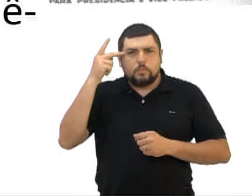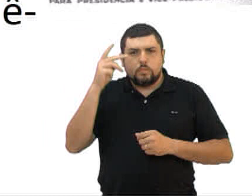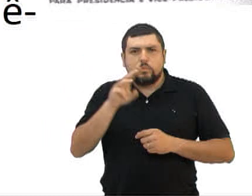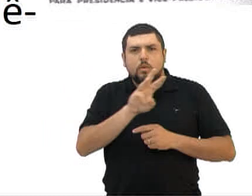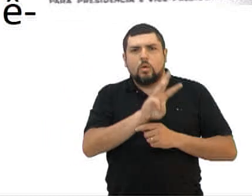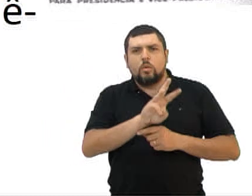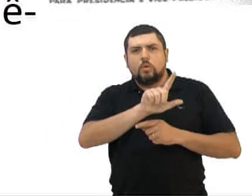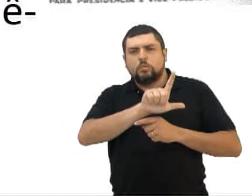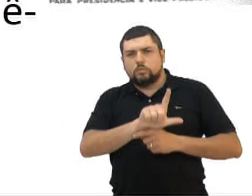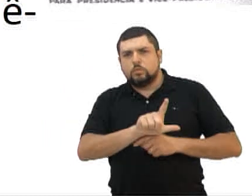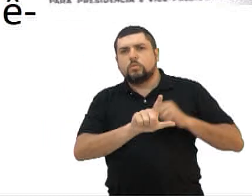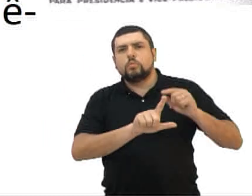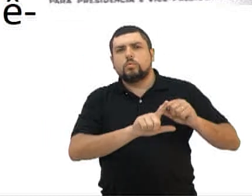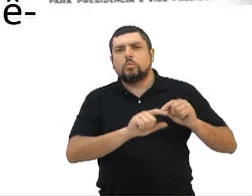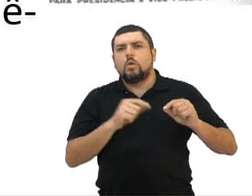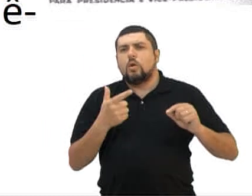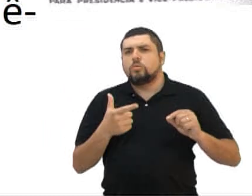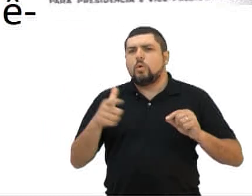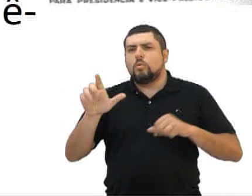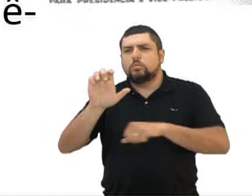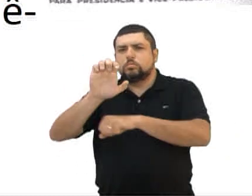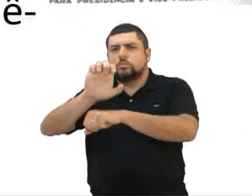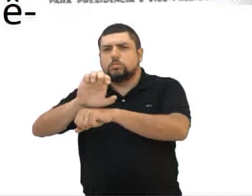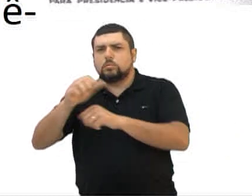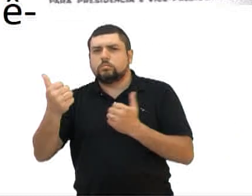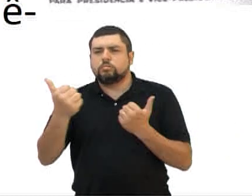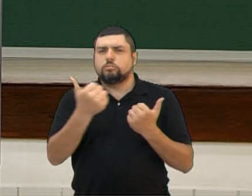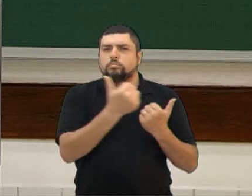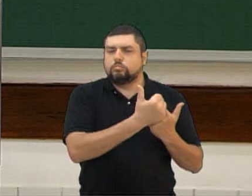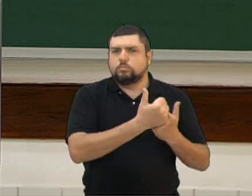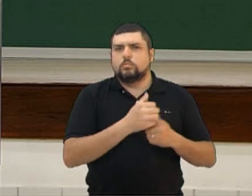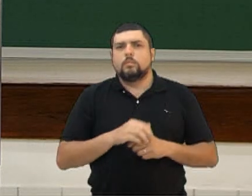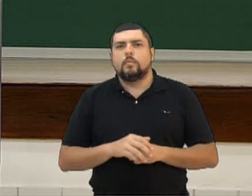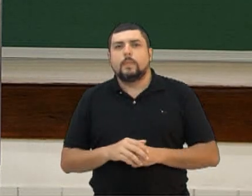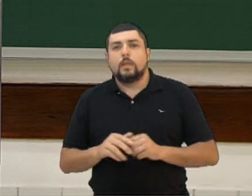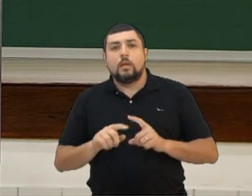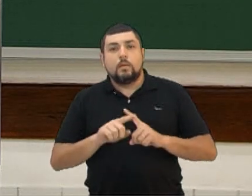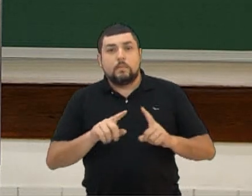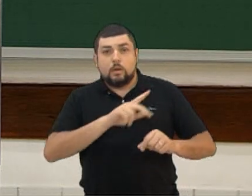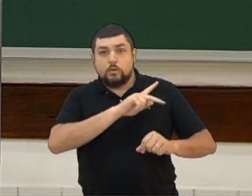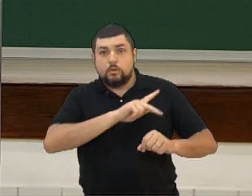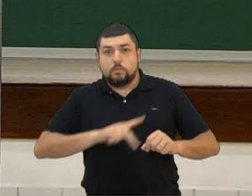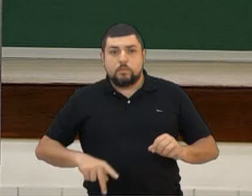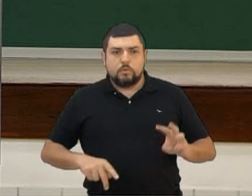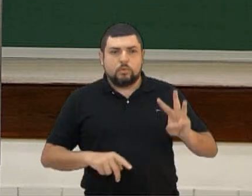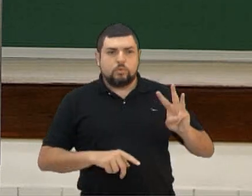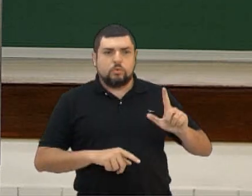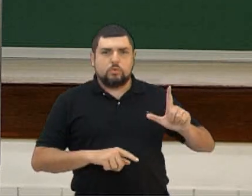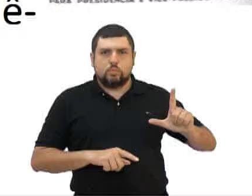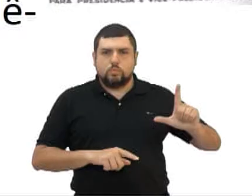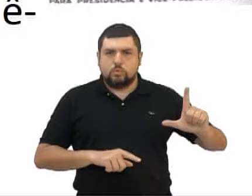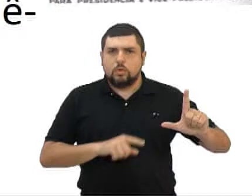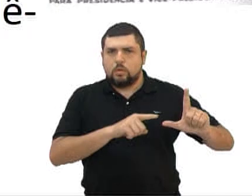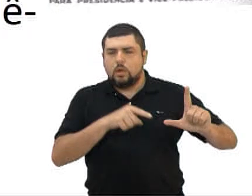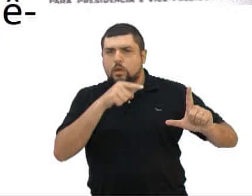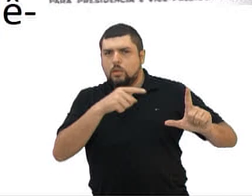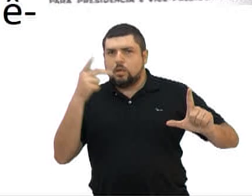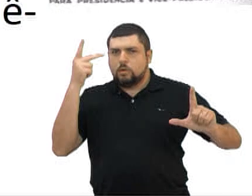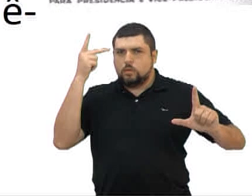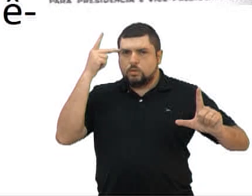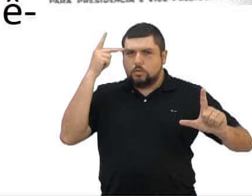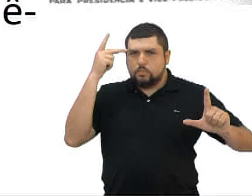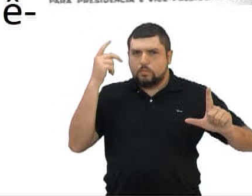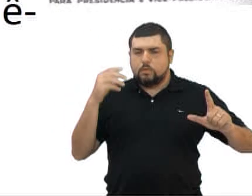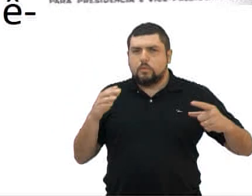de outro estado. No entanto, o presidente Washington Luiz, que era paulista, indicou o seu